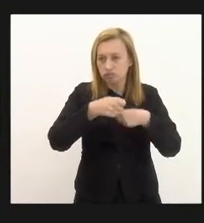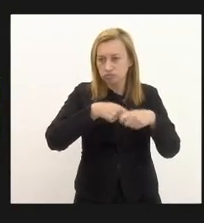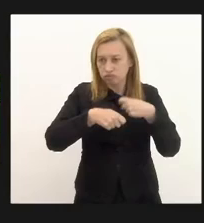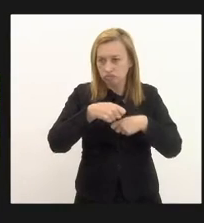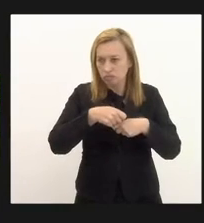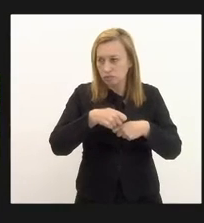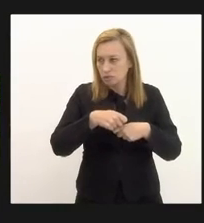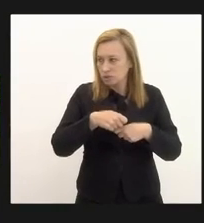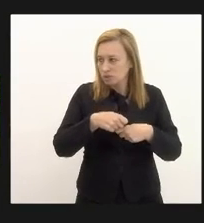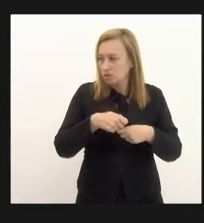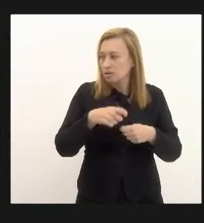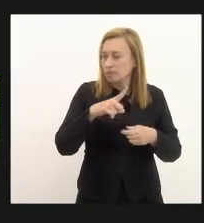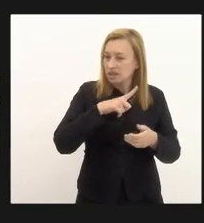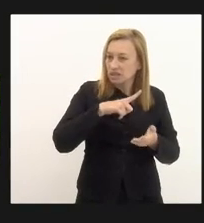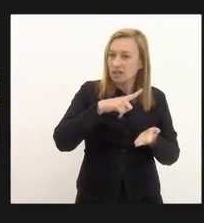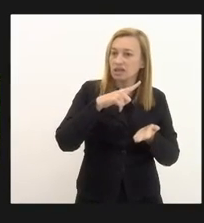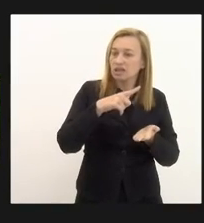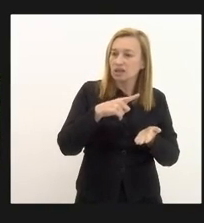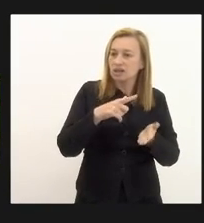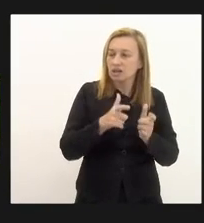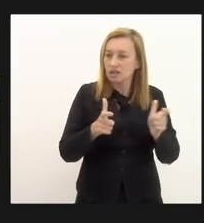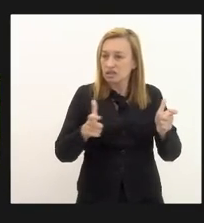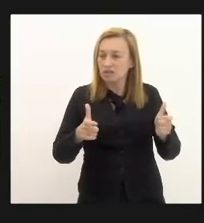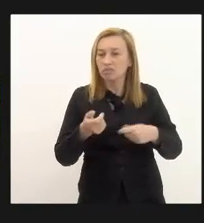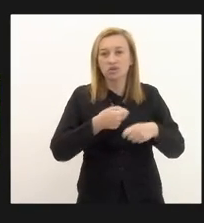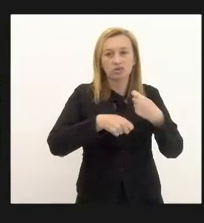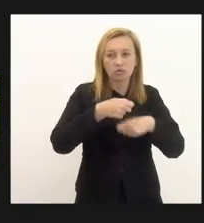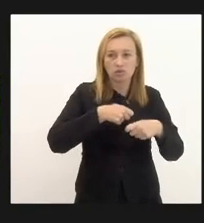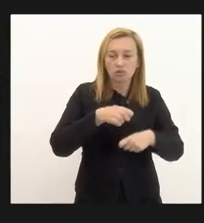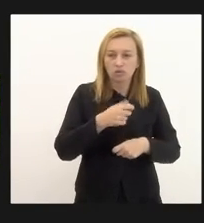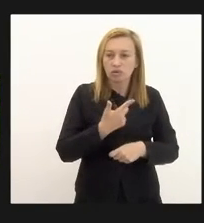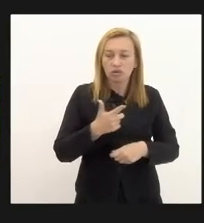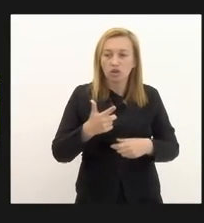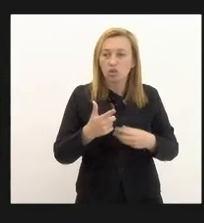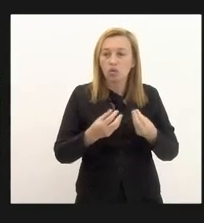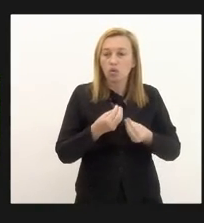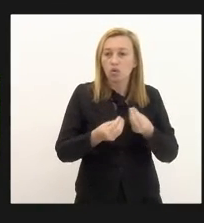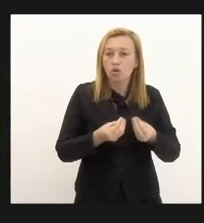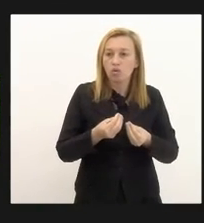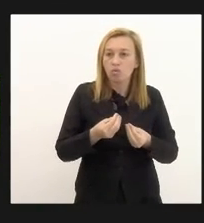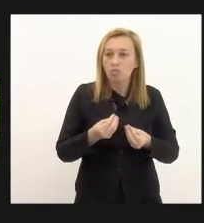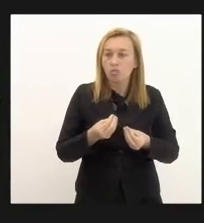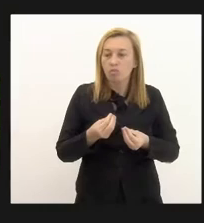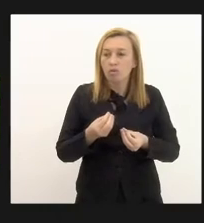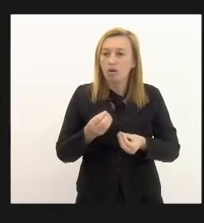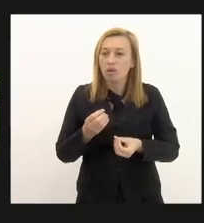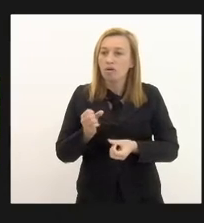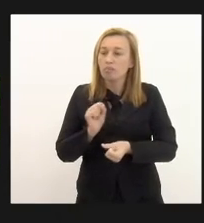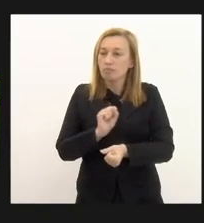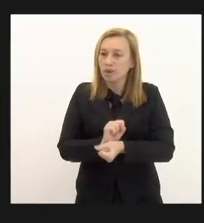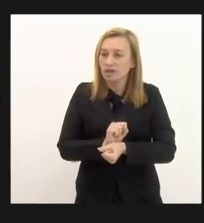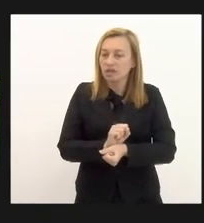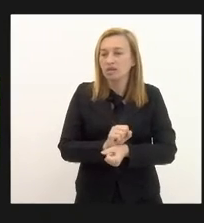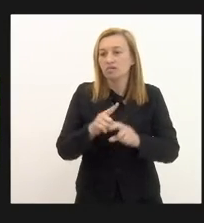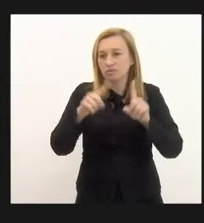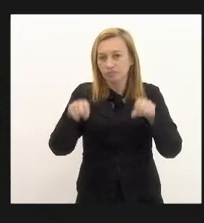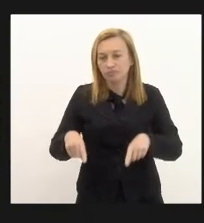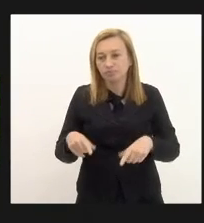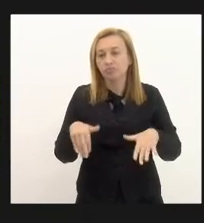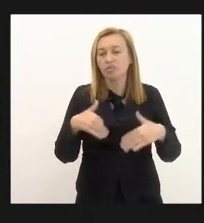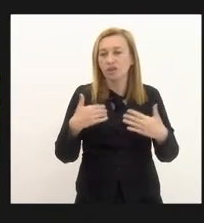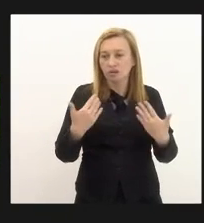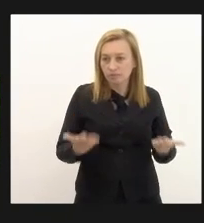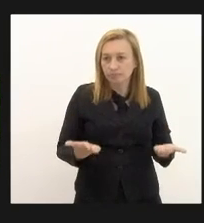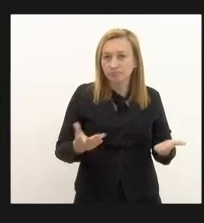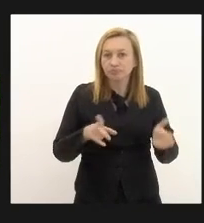e para ser crescimento econômico não dá para arrochar os servidores Dessa forma não a pergunta é